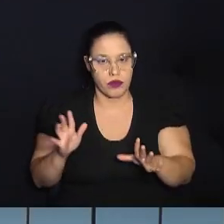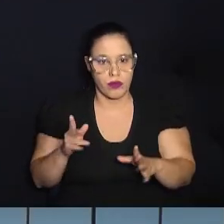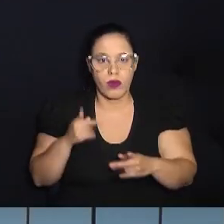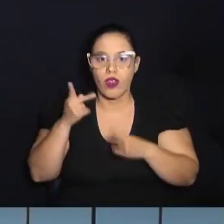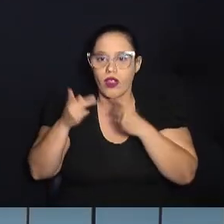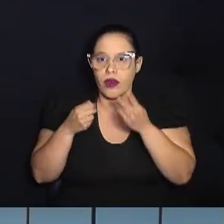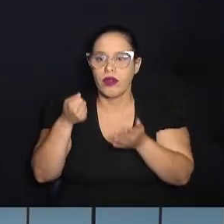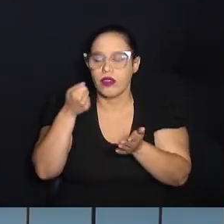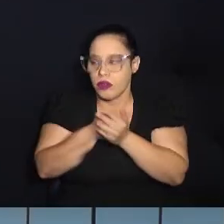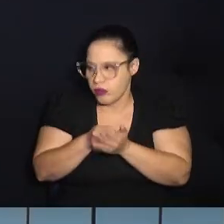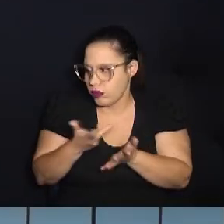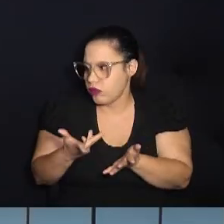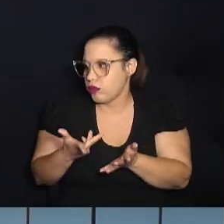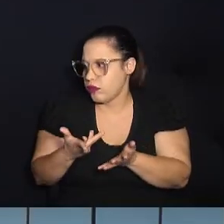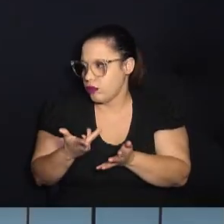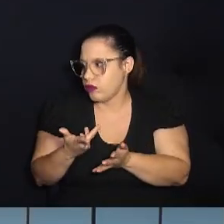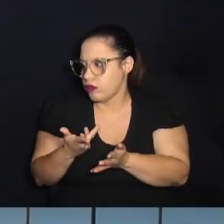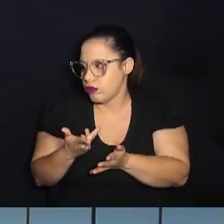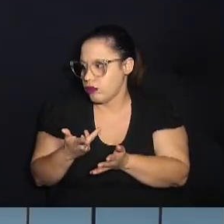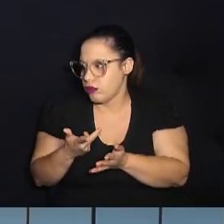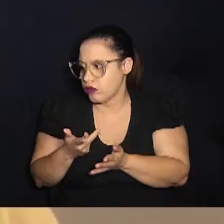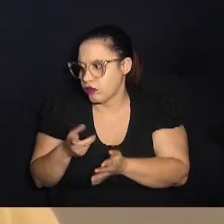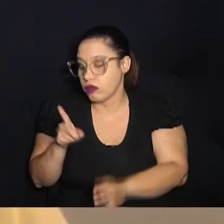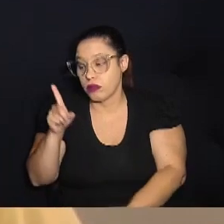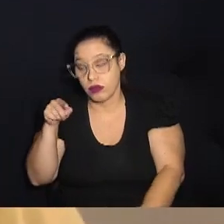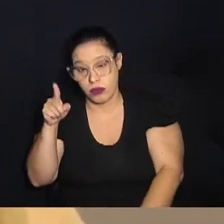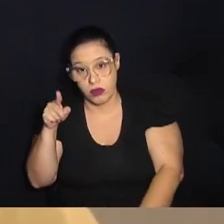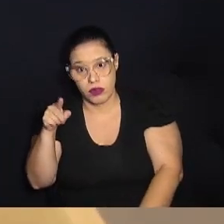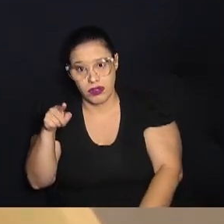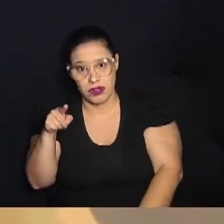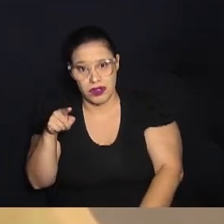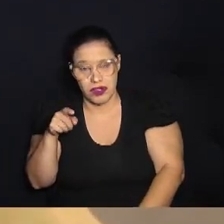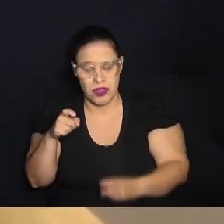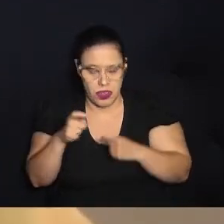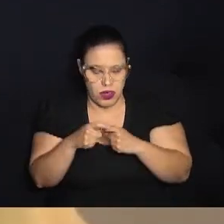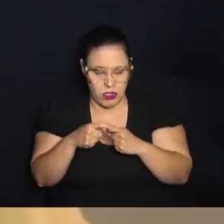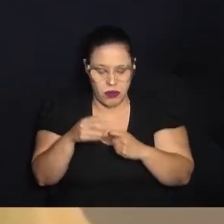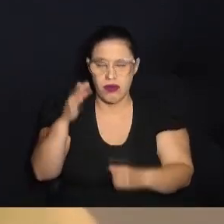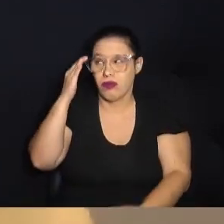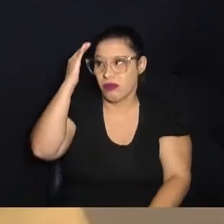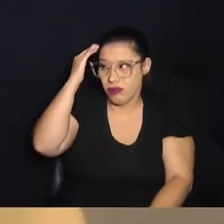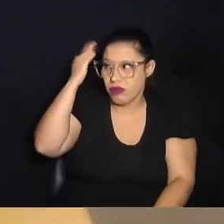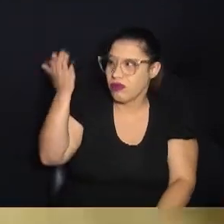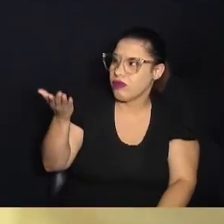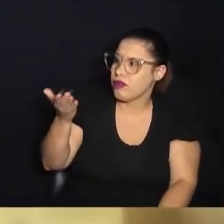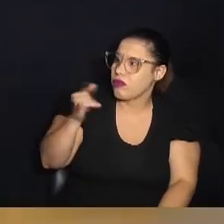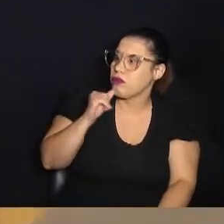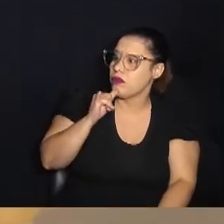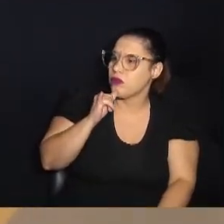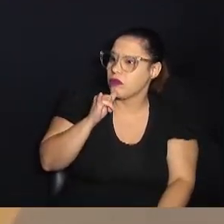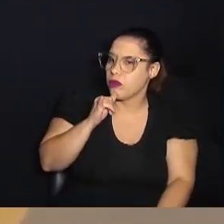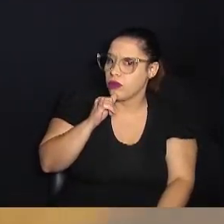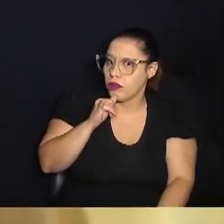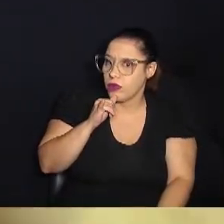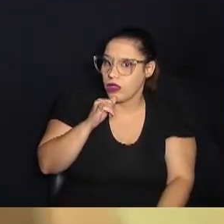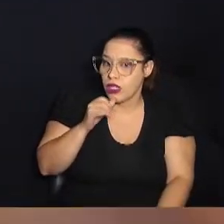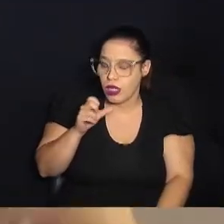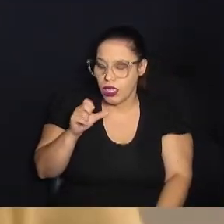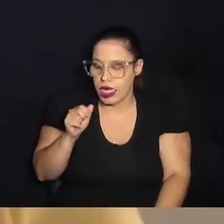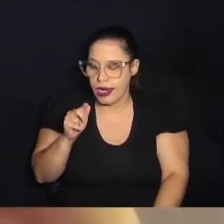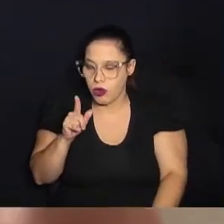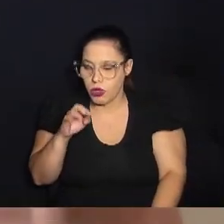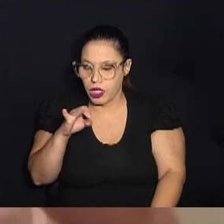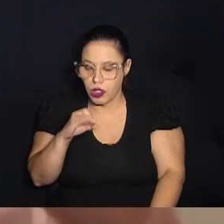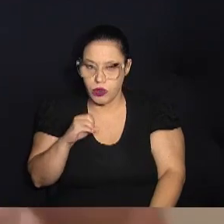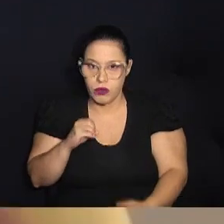pré-existentes, né? Gostaria que você reforçasse isso. Porque o médico que ele sabe, por exemplo, um paciente está repondo cálcio,